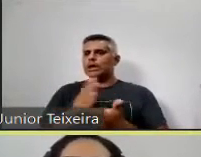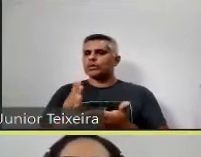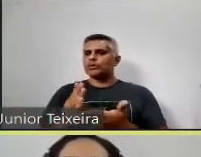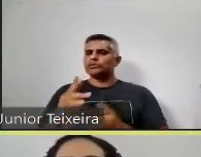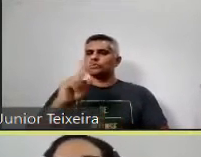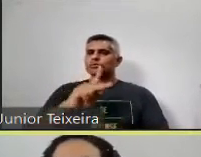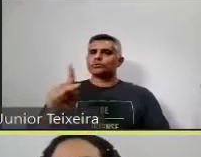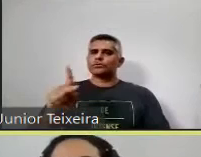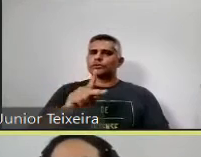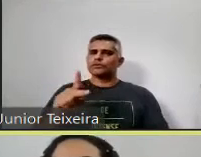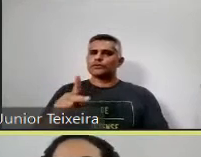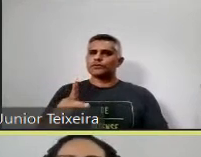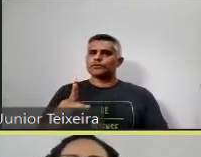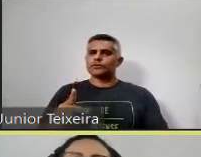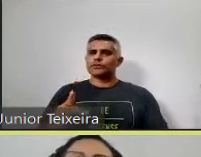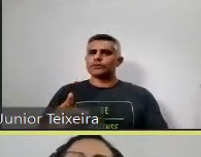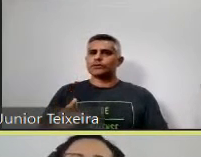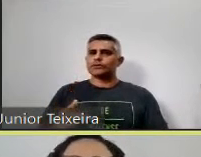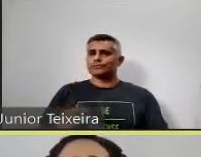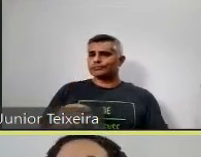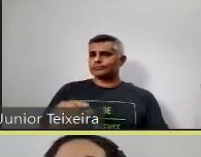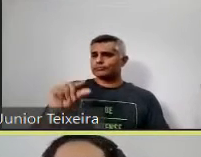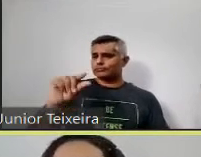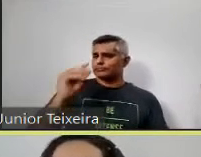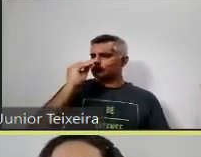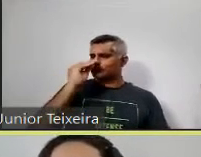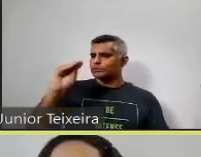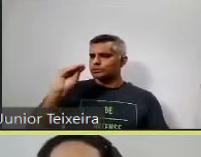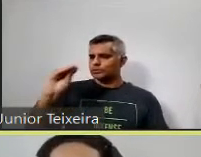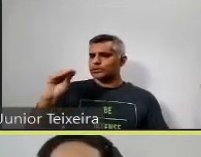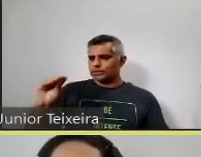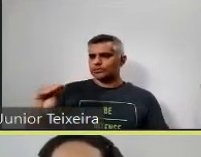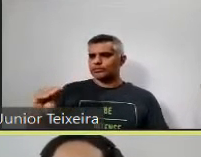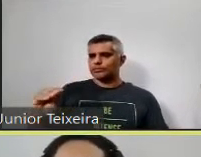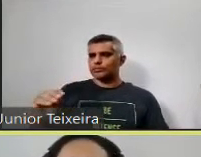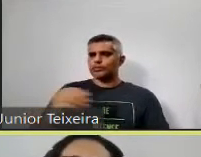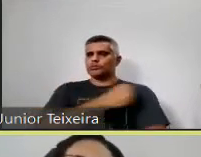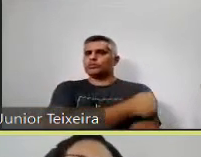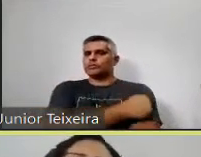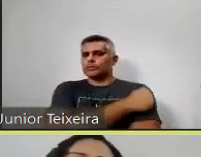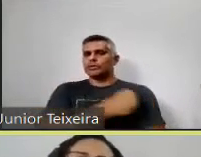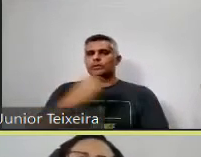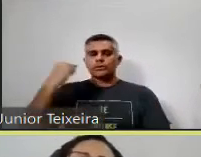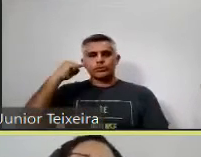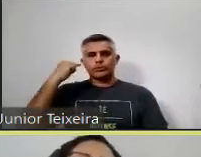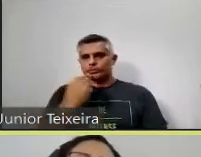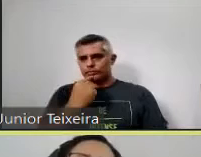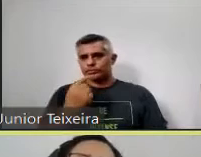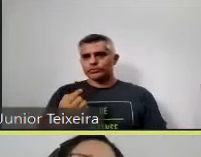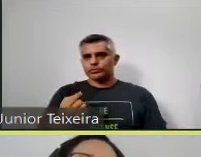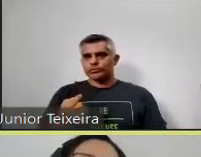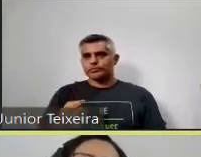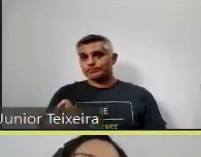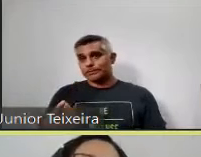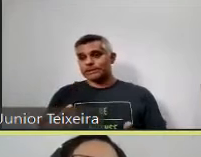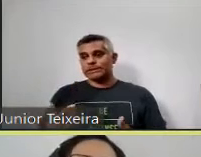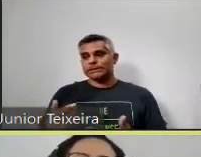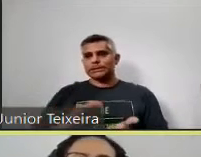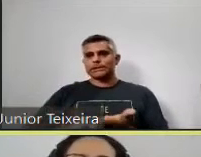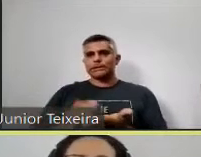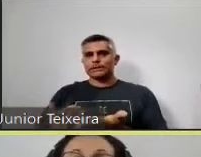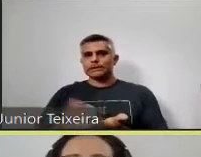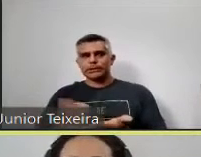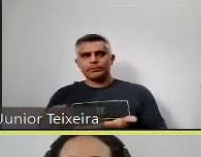desses professores, com a aprendizagem dos alunos surdos, né. Então acaba que o intérprete acaba, né, ficando como agente